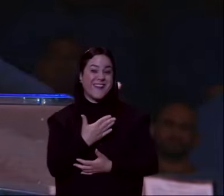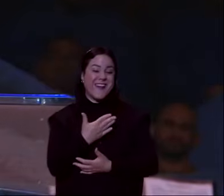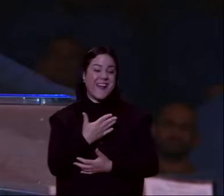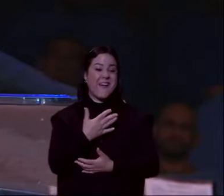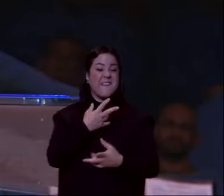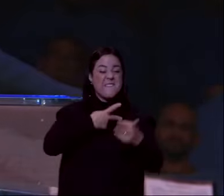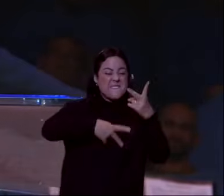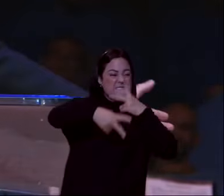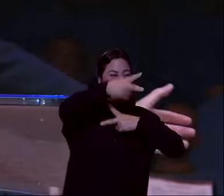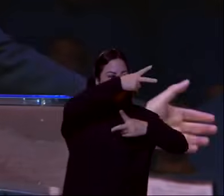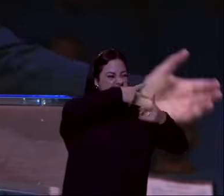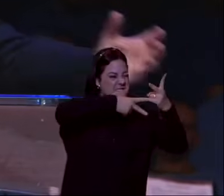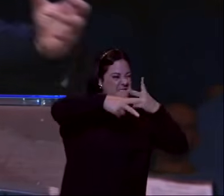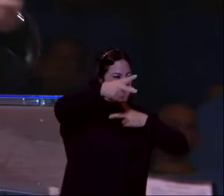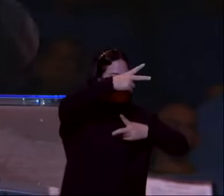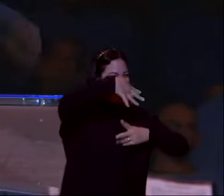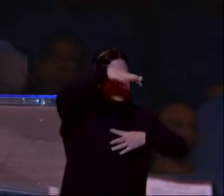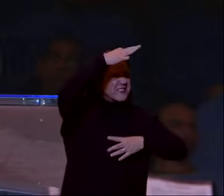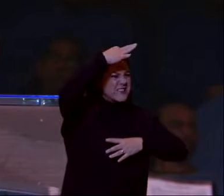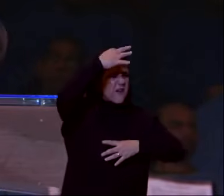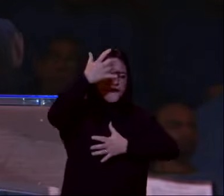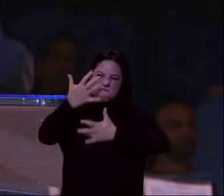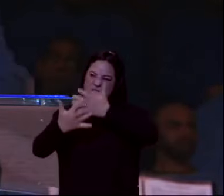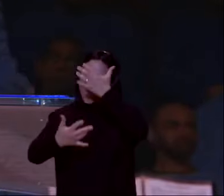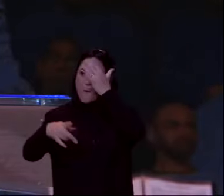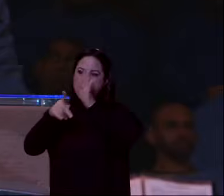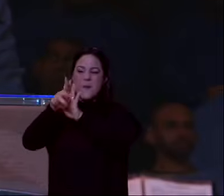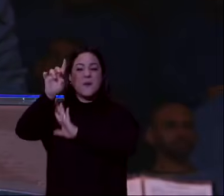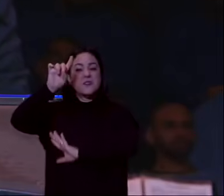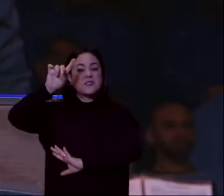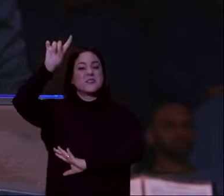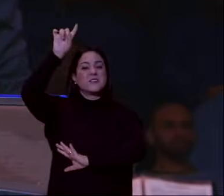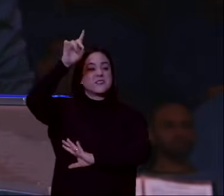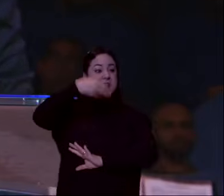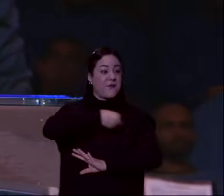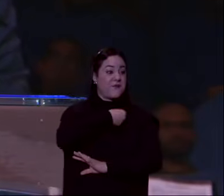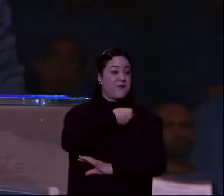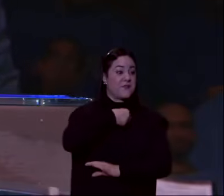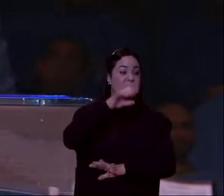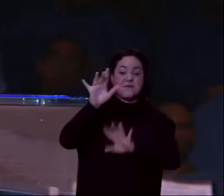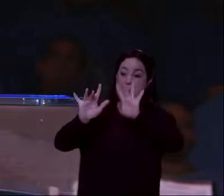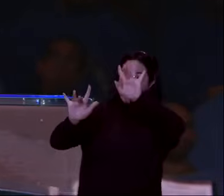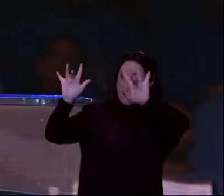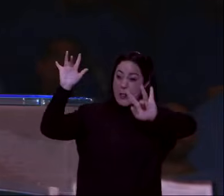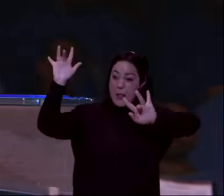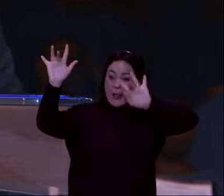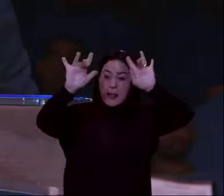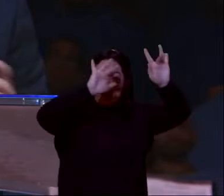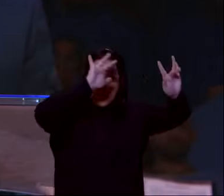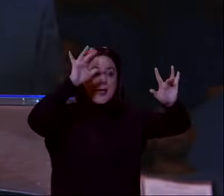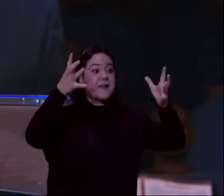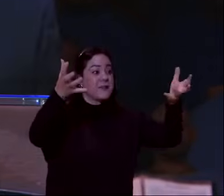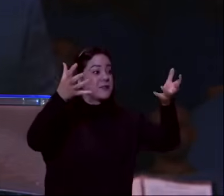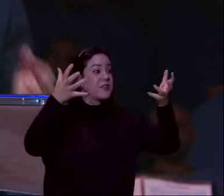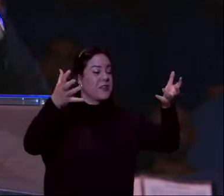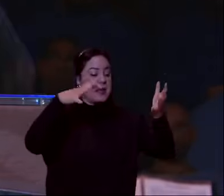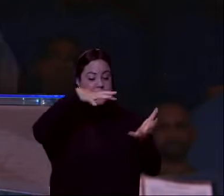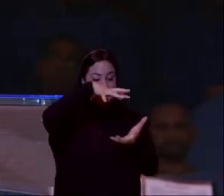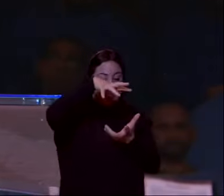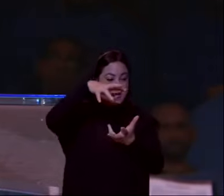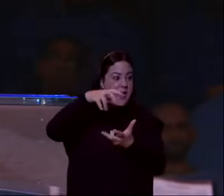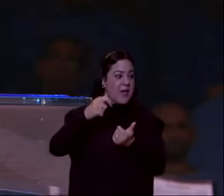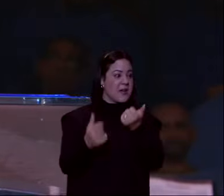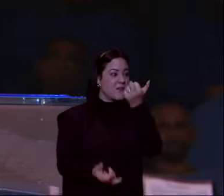vento forte desse Espírito e fogo de Deus sobre a vida das pessoas. Deus queria incendiar a terra com